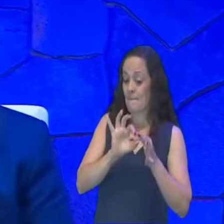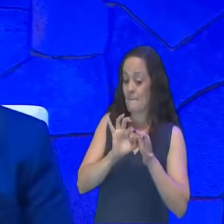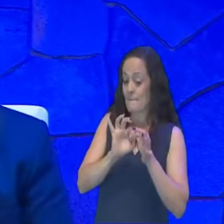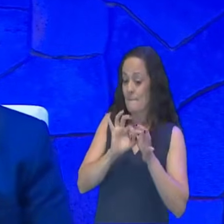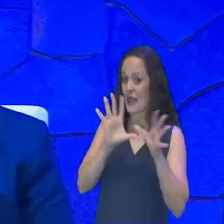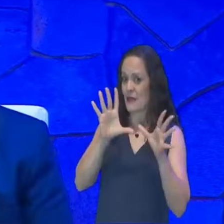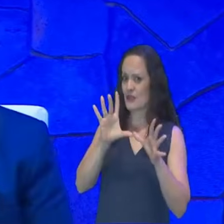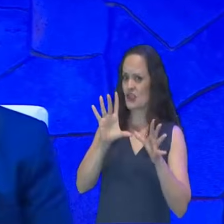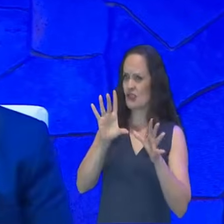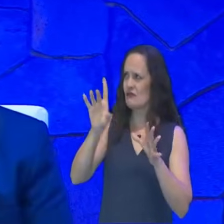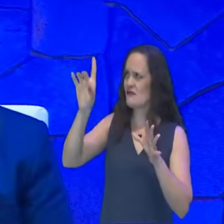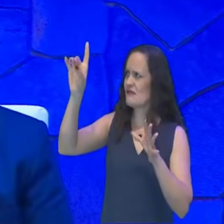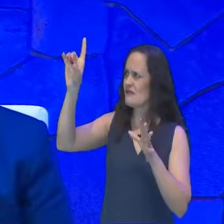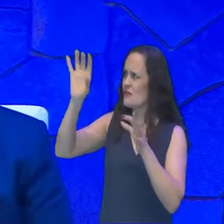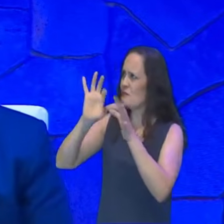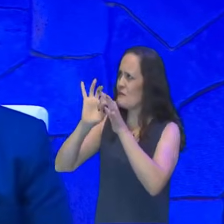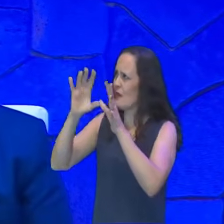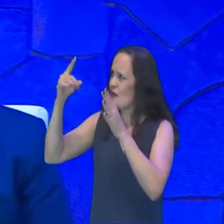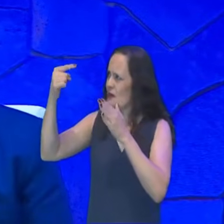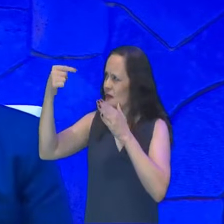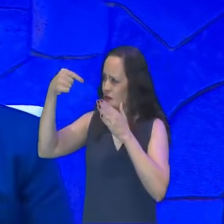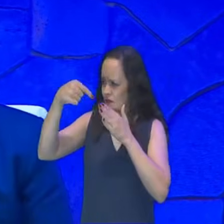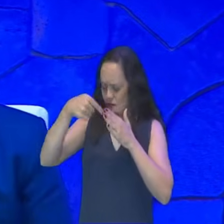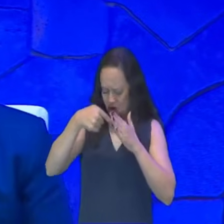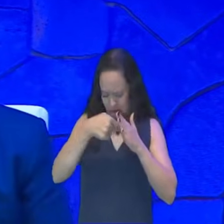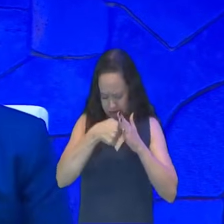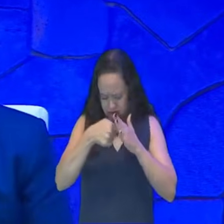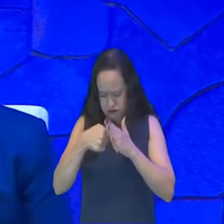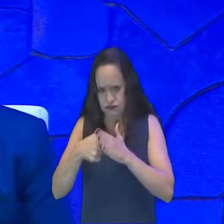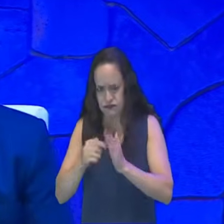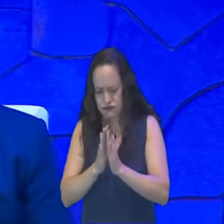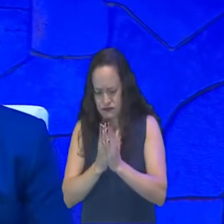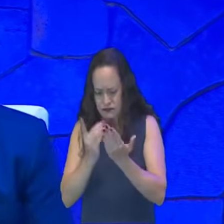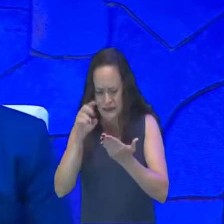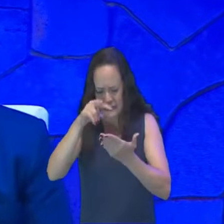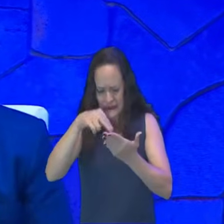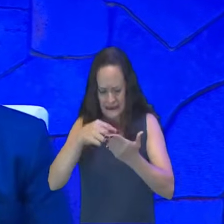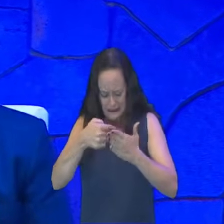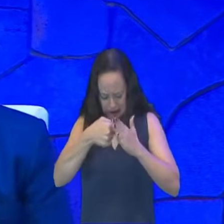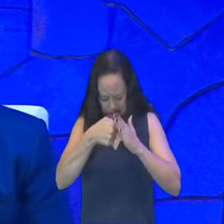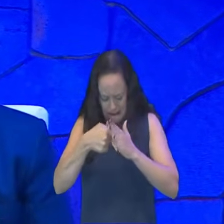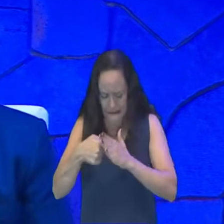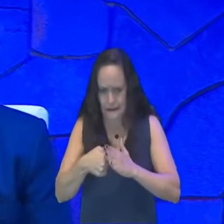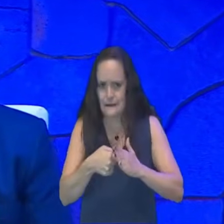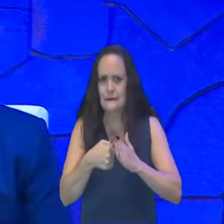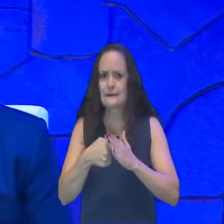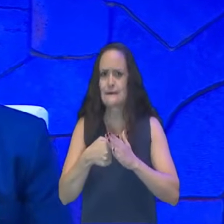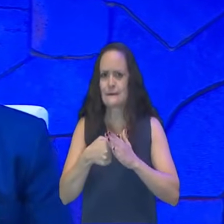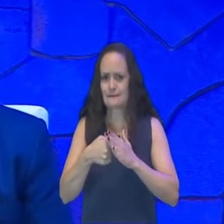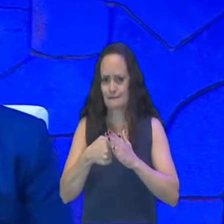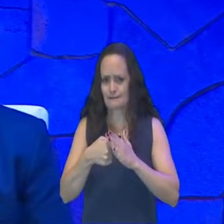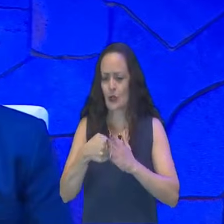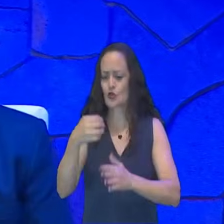sermos examinados pelas Escrituras, para que julguem os nossos pensamentos,